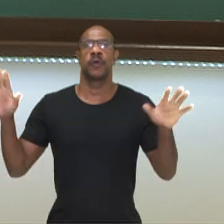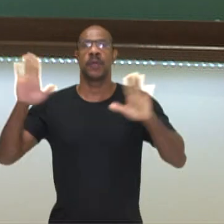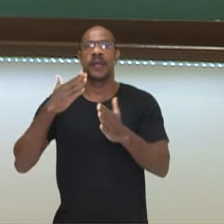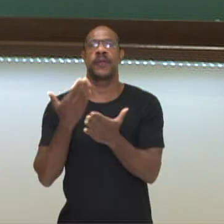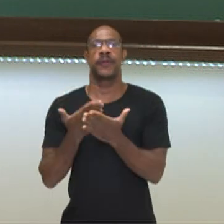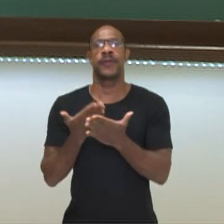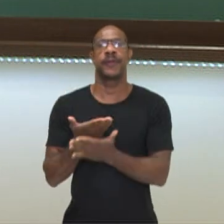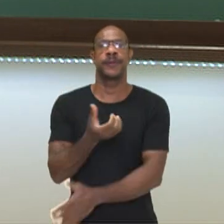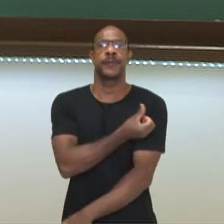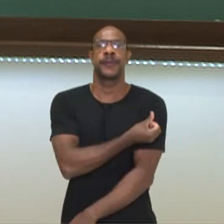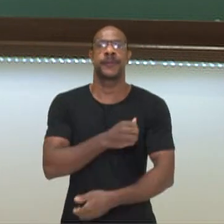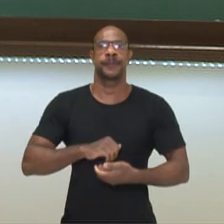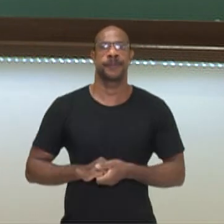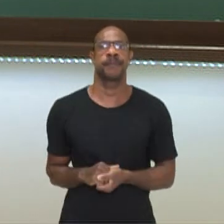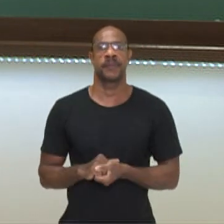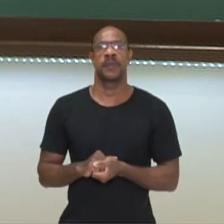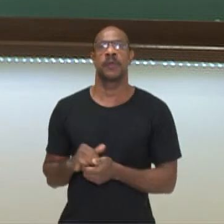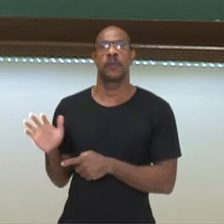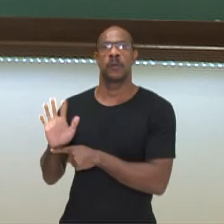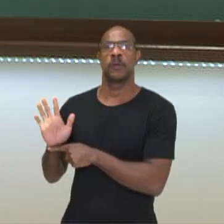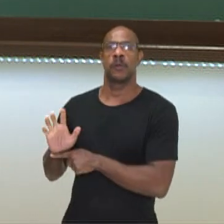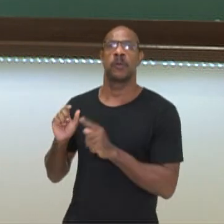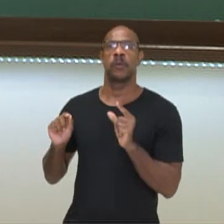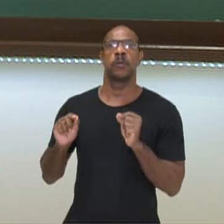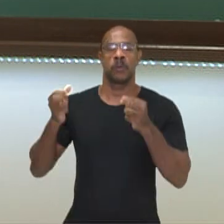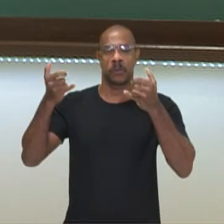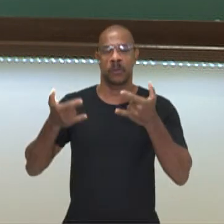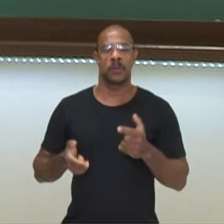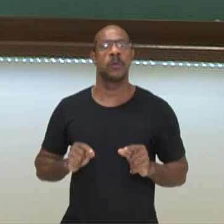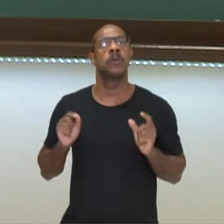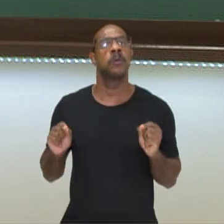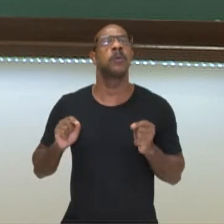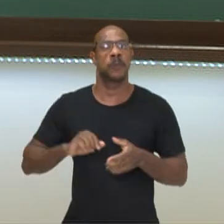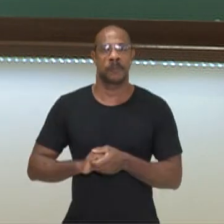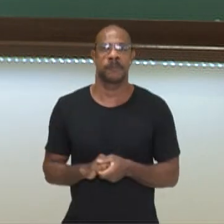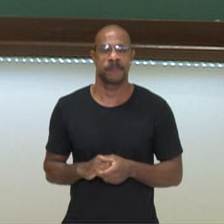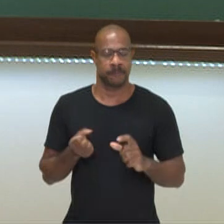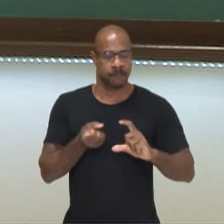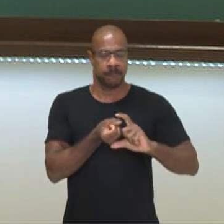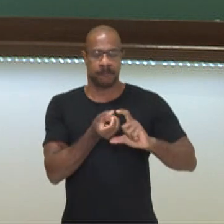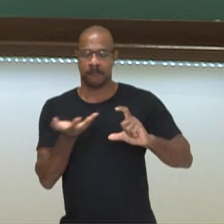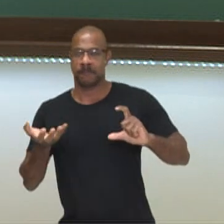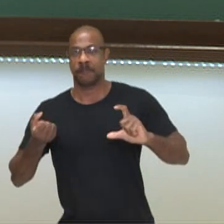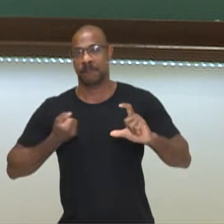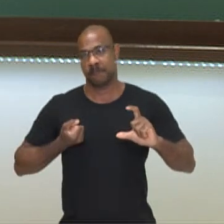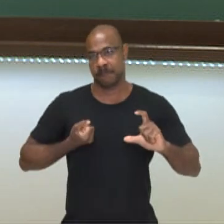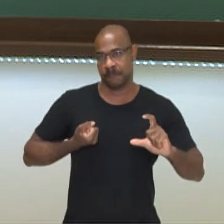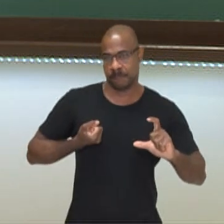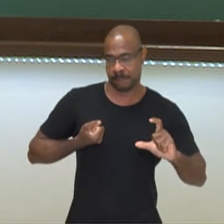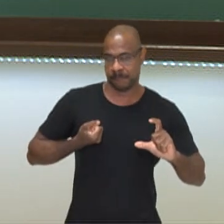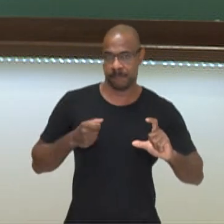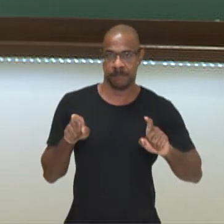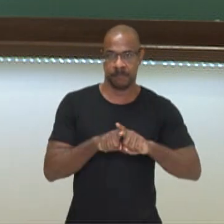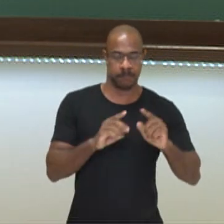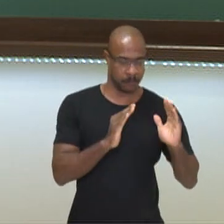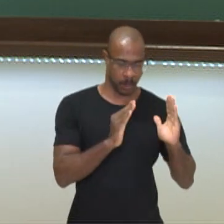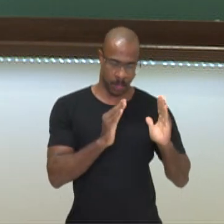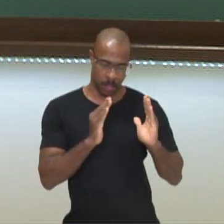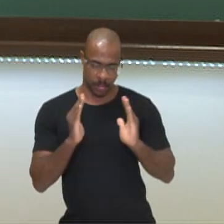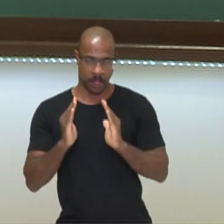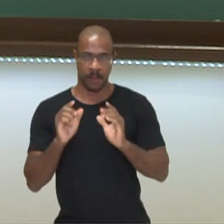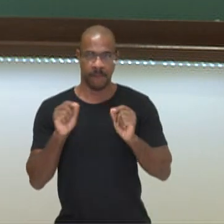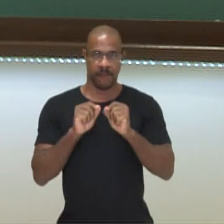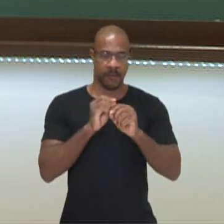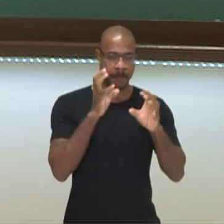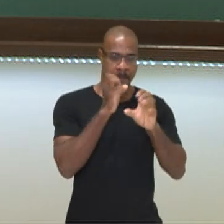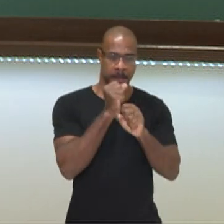Olá, estudantes do sexto ano! Nesse vídeo nós vamos conversar sobre expressão numérica, a sequência que a gente resolve